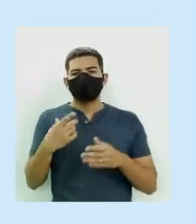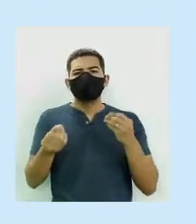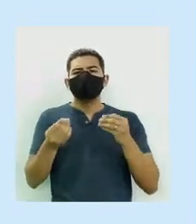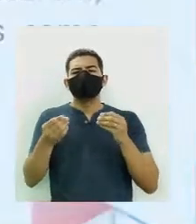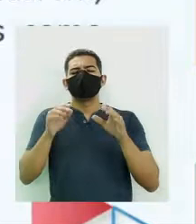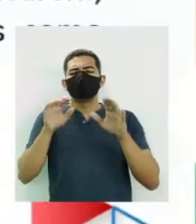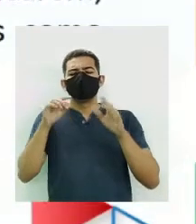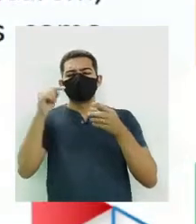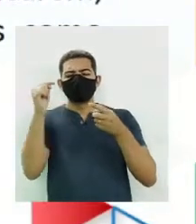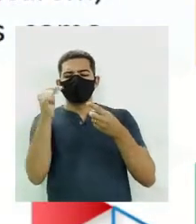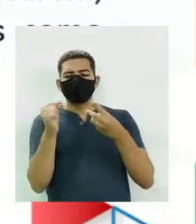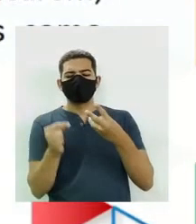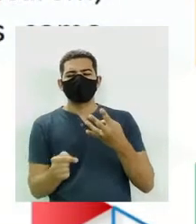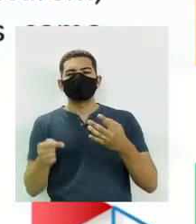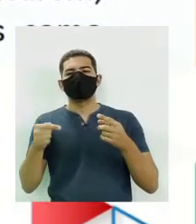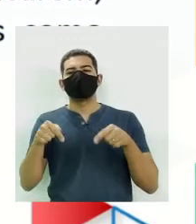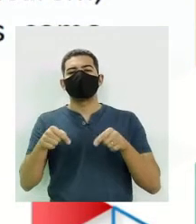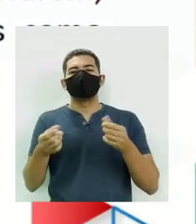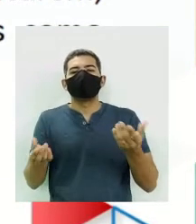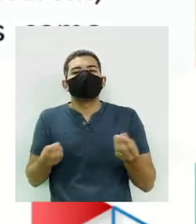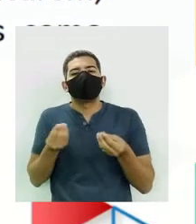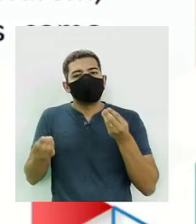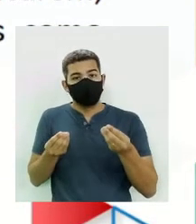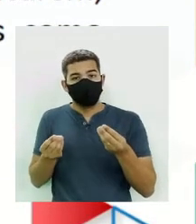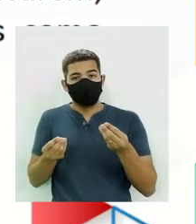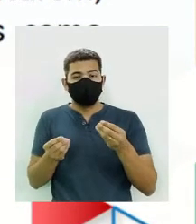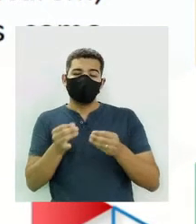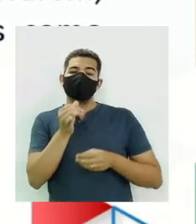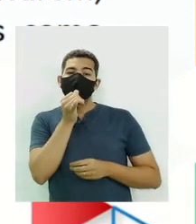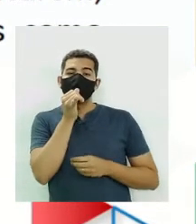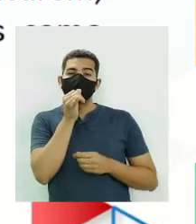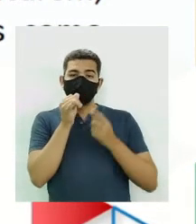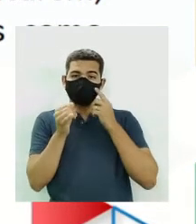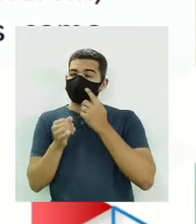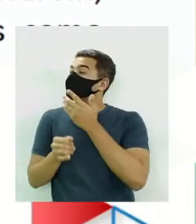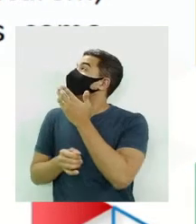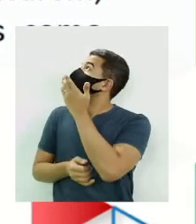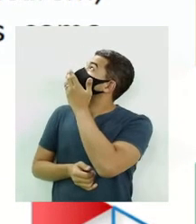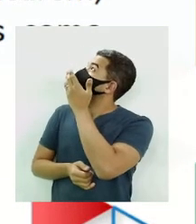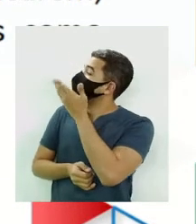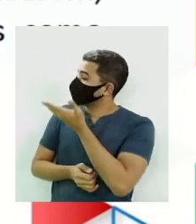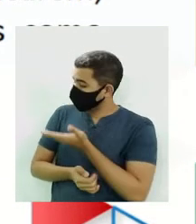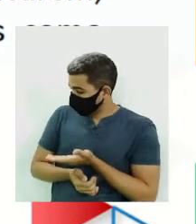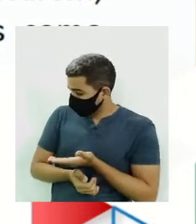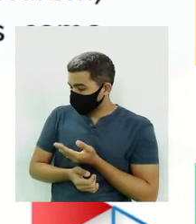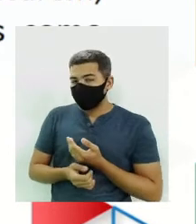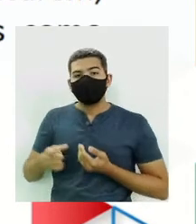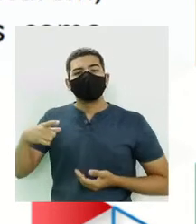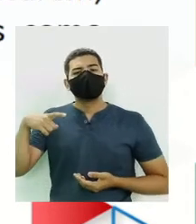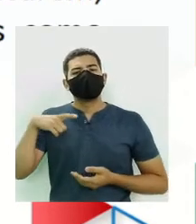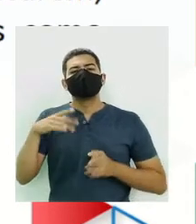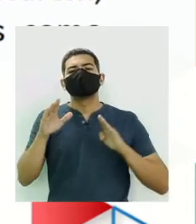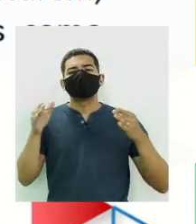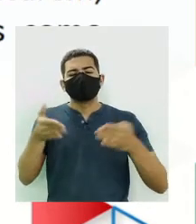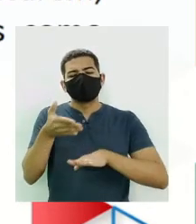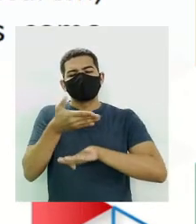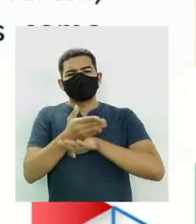objetivo da aula? Se liga no slide. A gente vai trabalhar a prática da leitura com o intuito